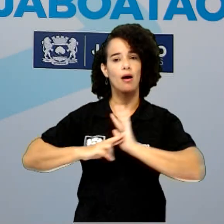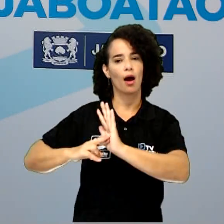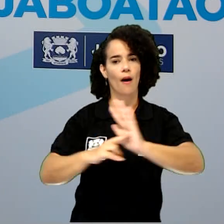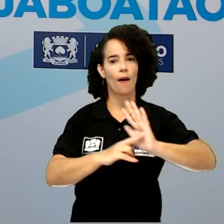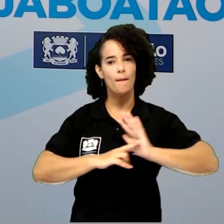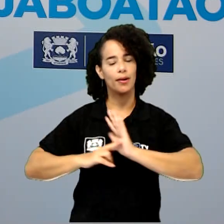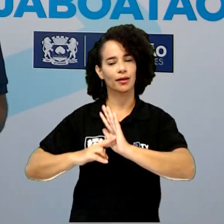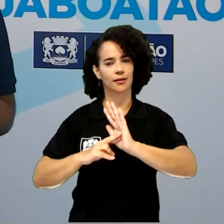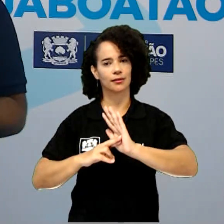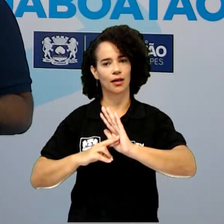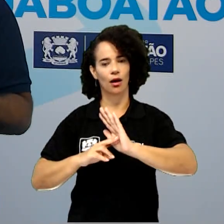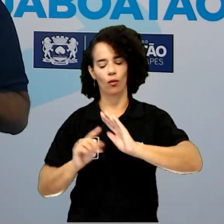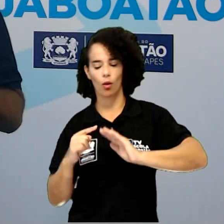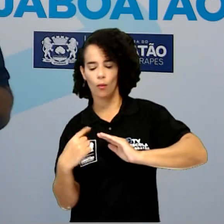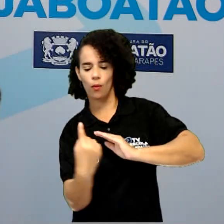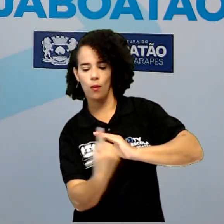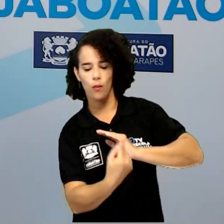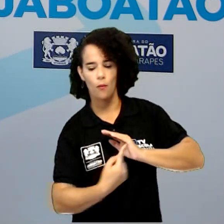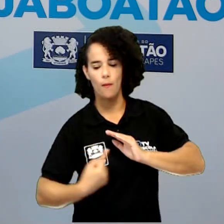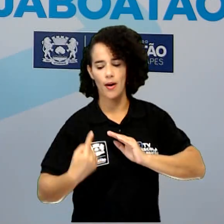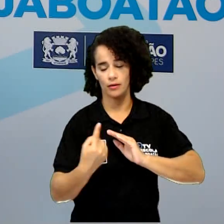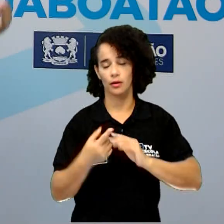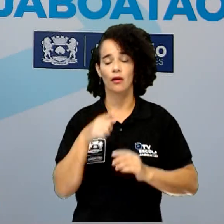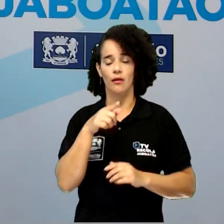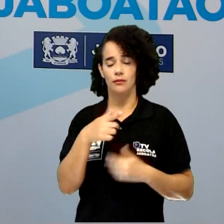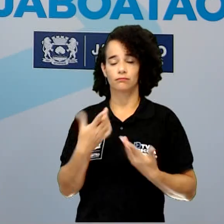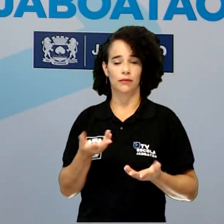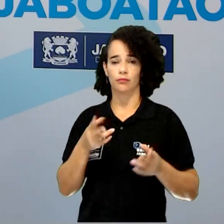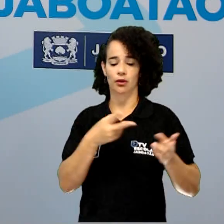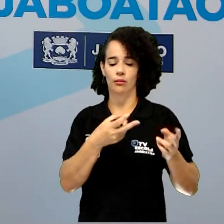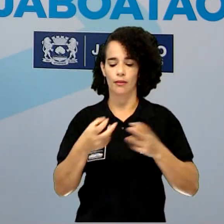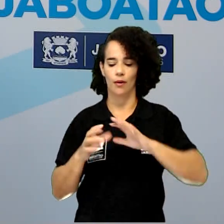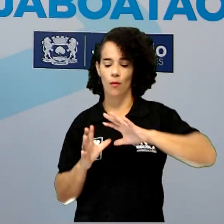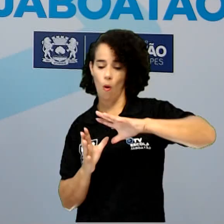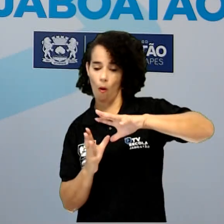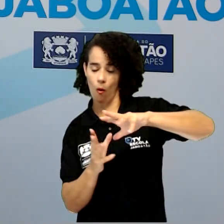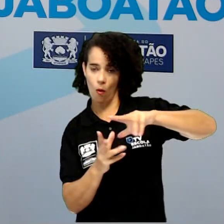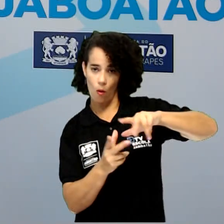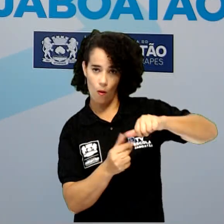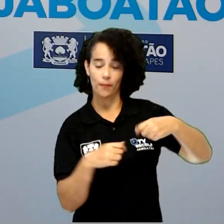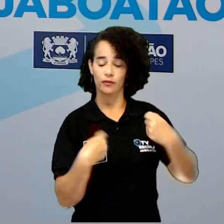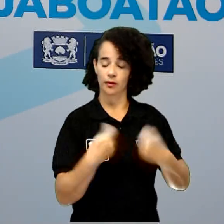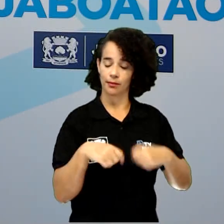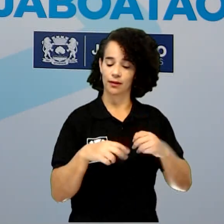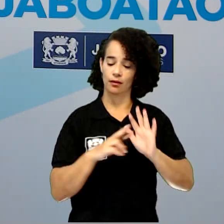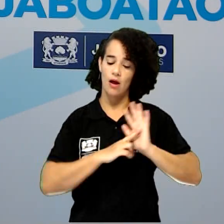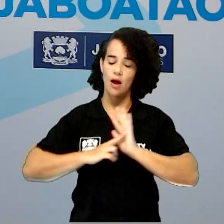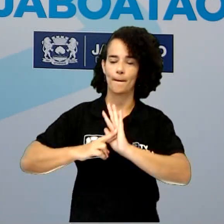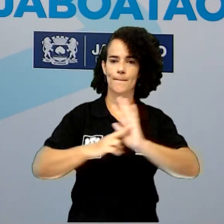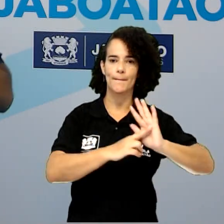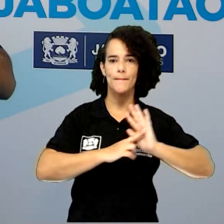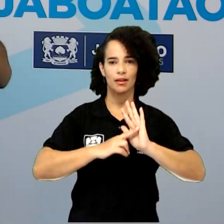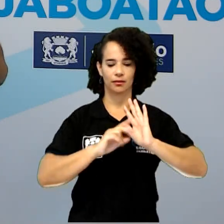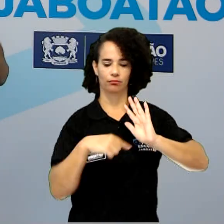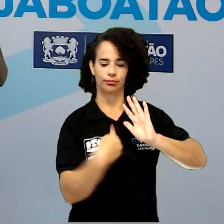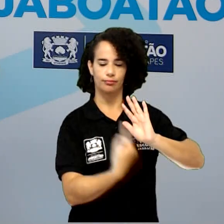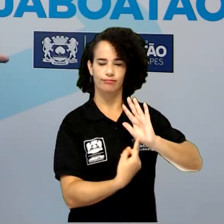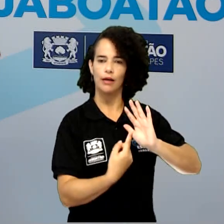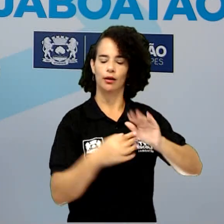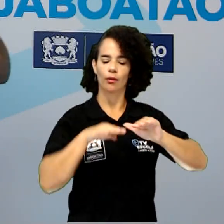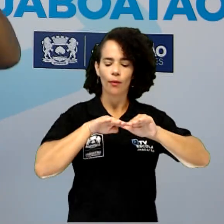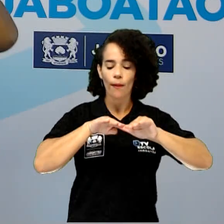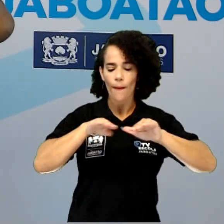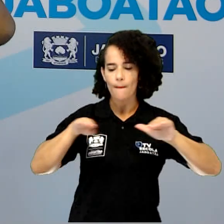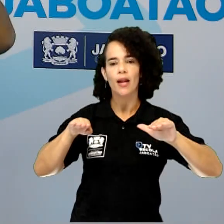corpo esférico, né? Você tem lá o globo terrestre e você precisa representar esse globo sobre uma